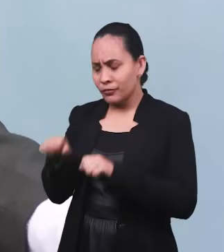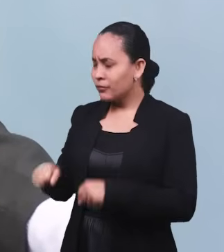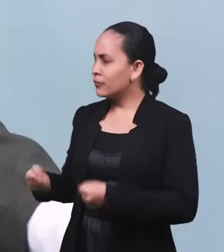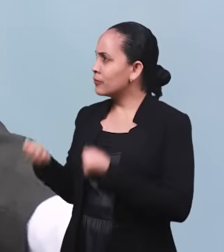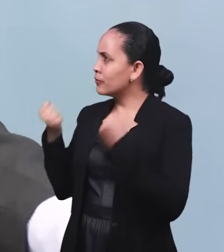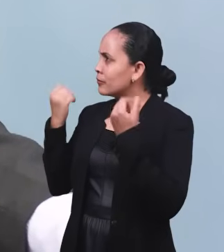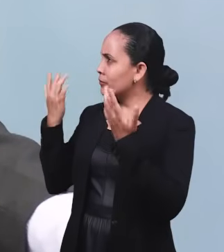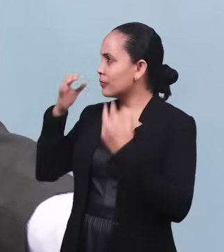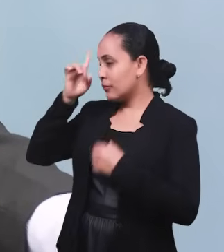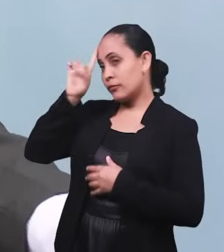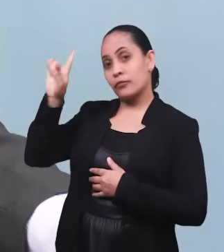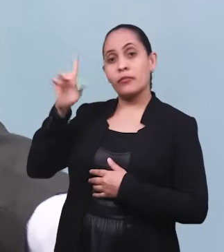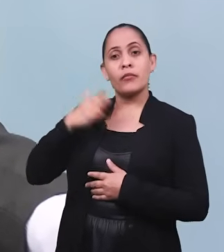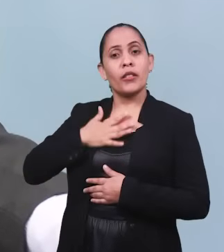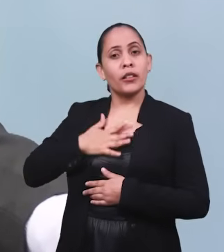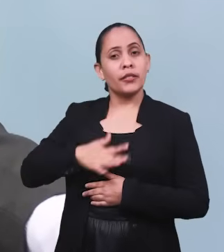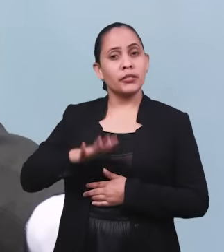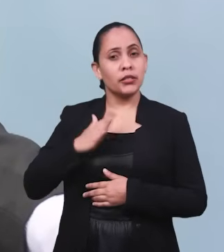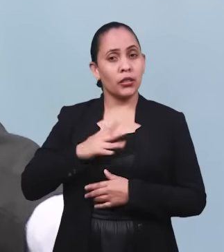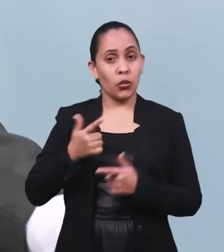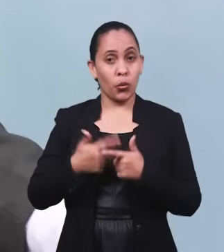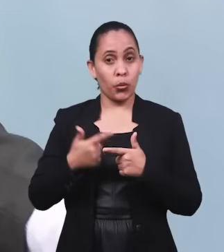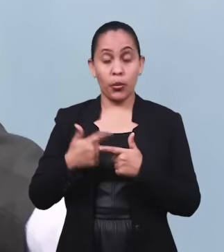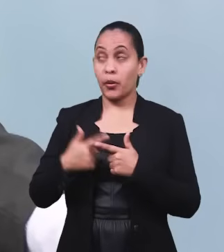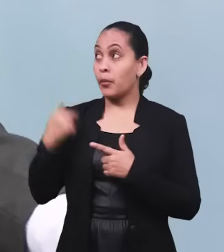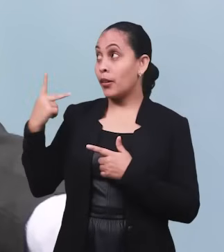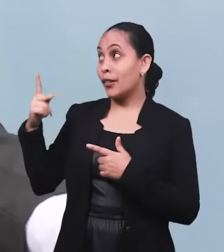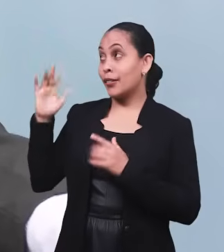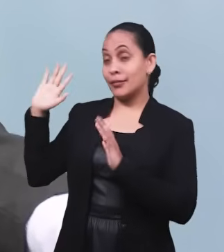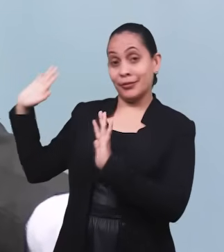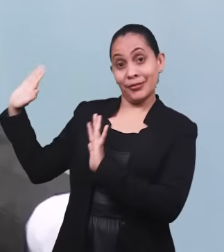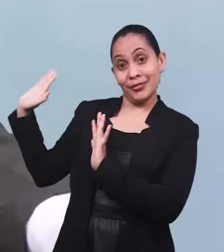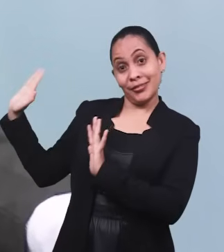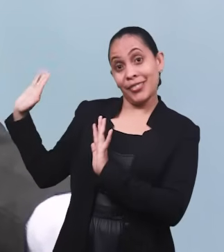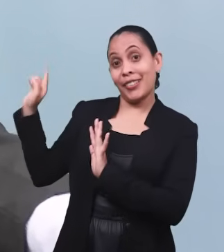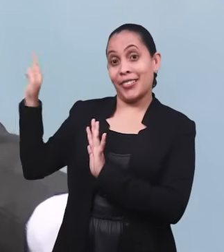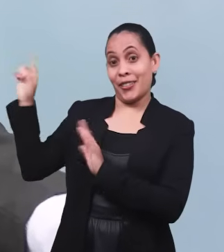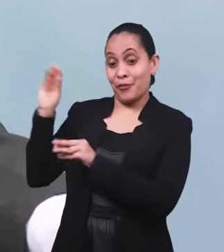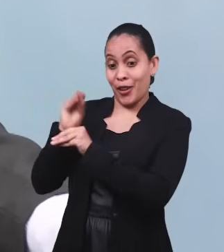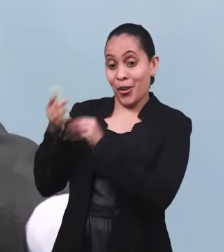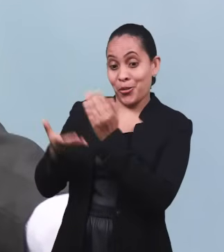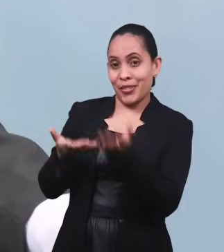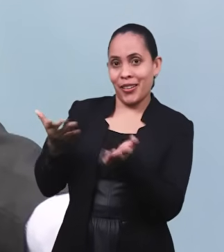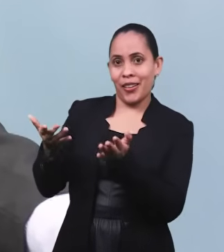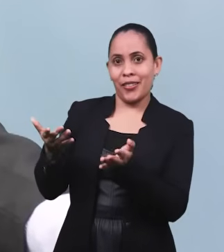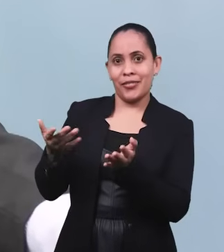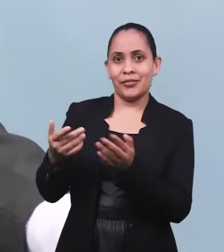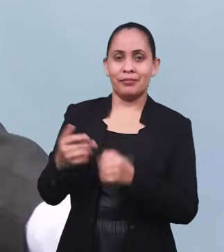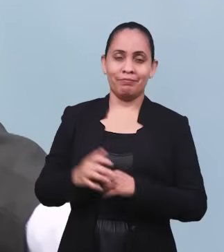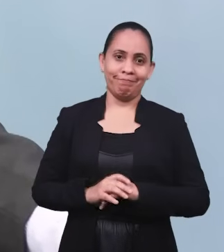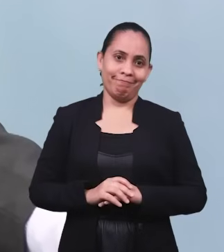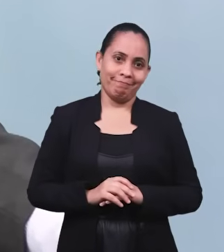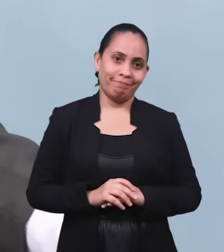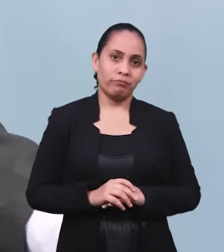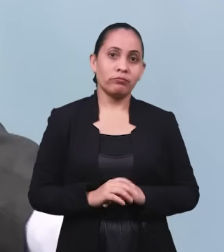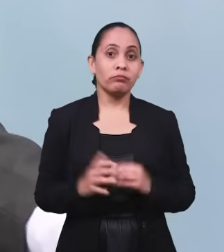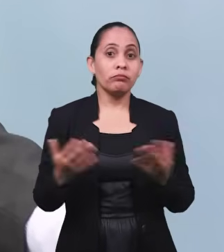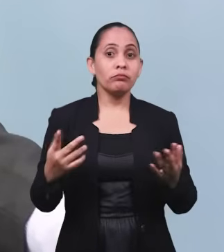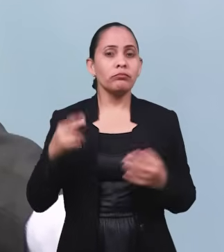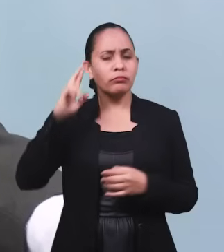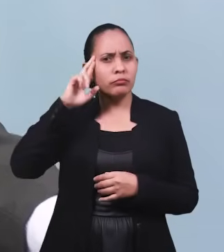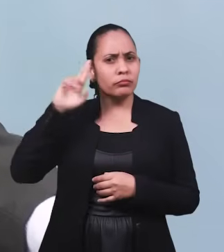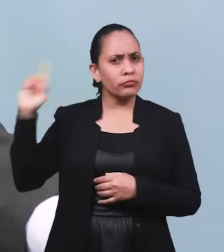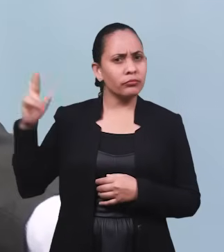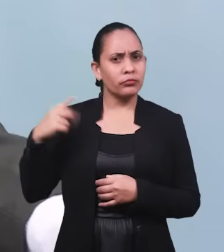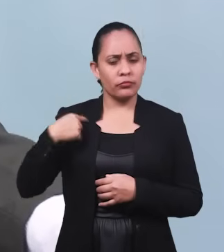ao Senhor, agora descansa, o problema é dele agora, não é mais seu, é dele. Tanto é que, quando o Senhor